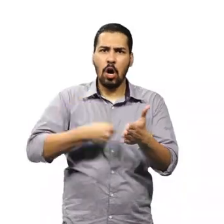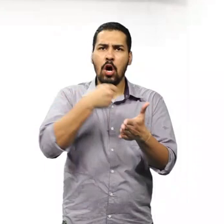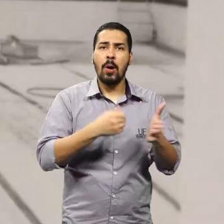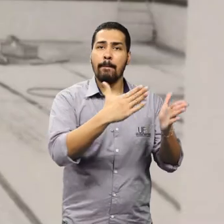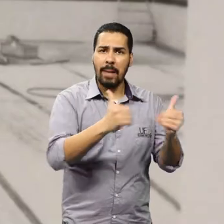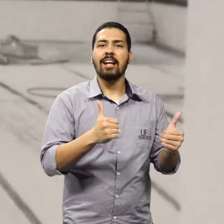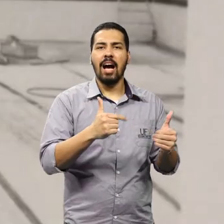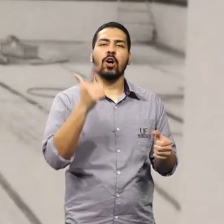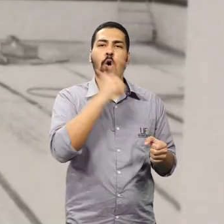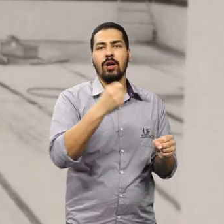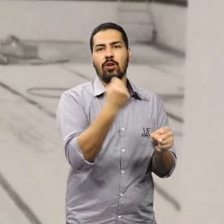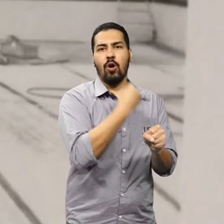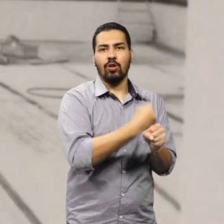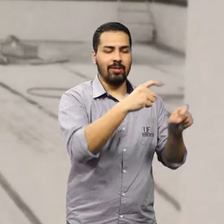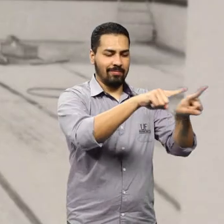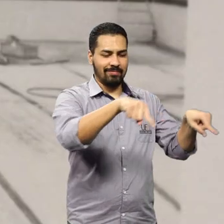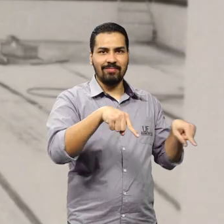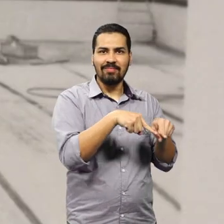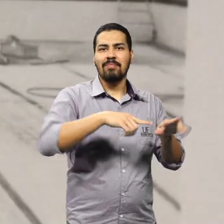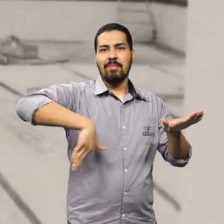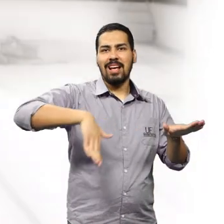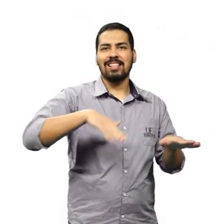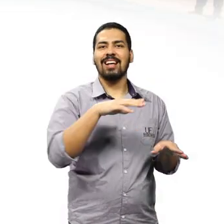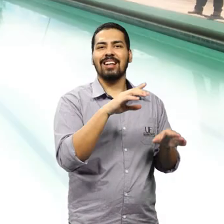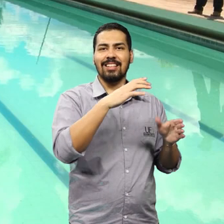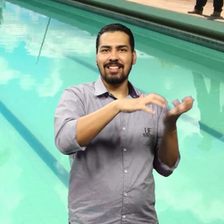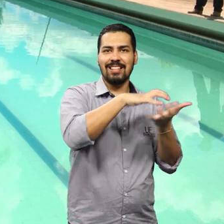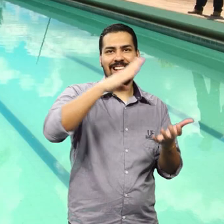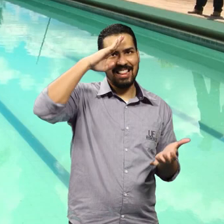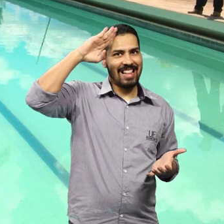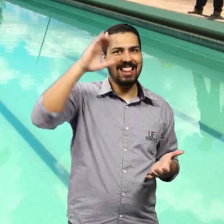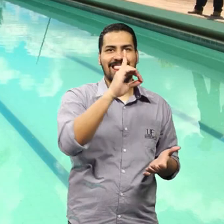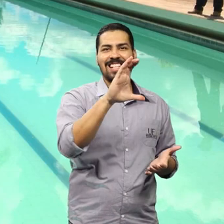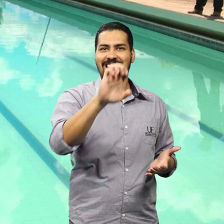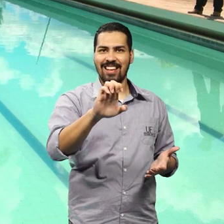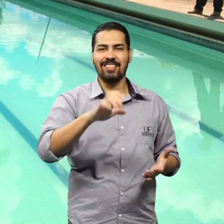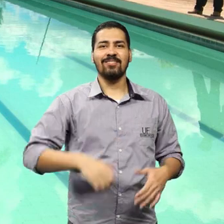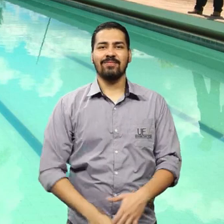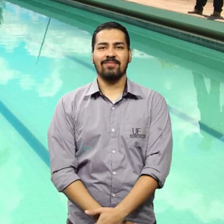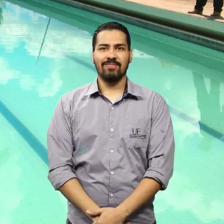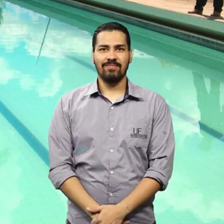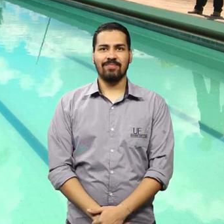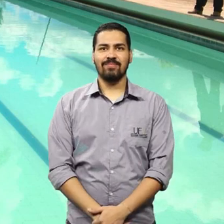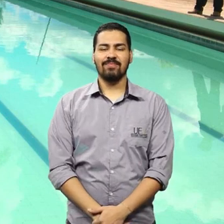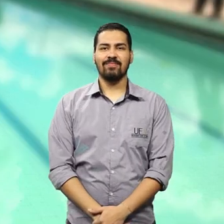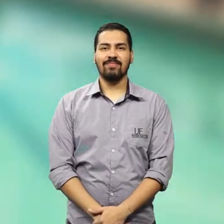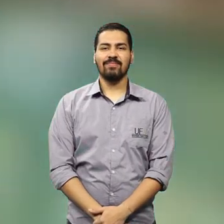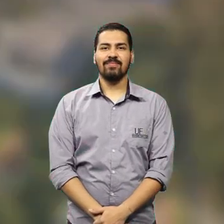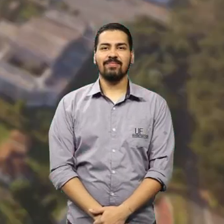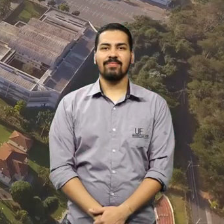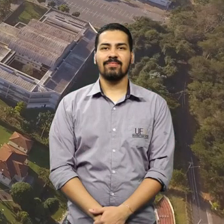reivindicou uma piscina. E assim foi feita a piscina do DCE. Ah, quanto sol foi desperdiçado por causa das